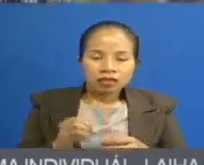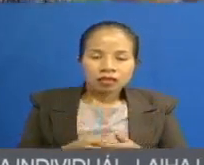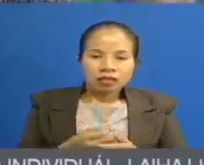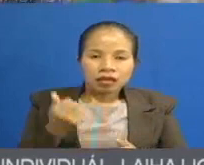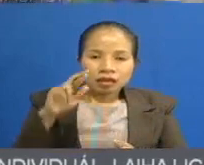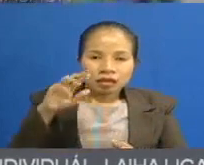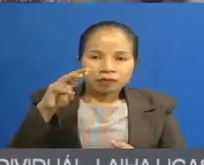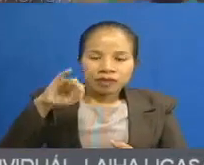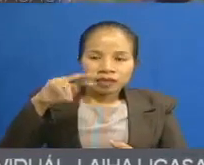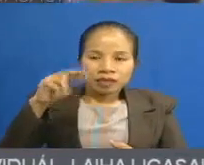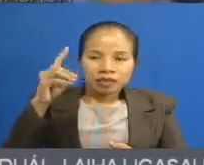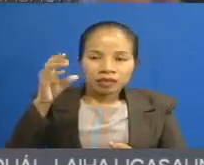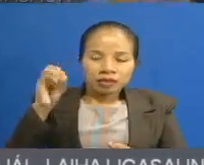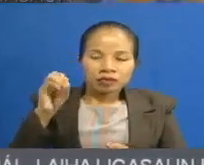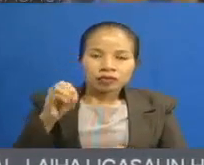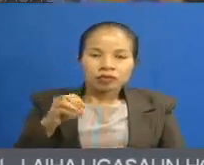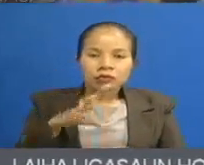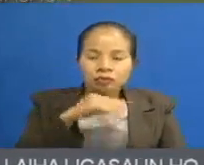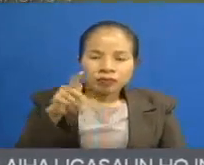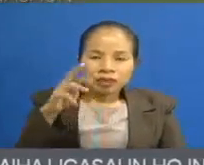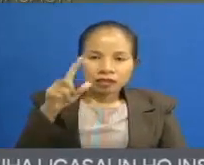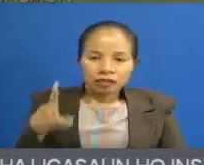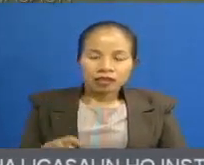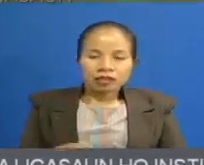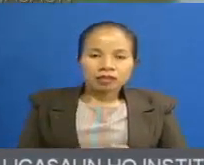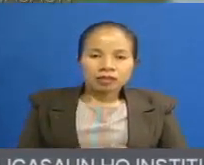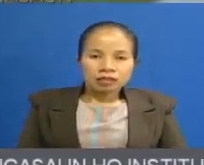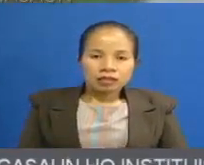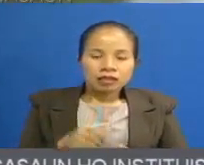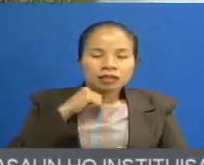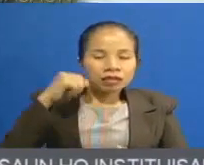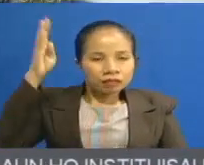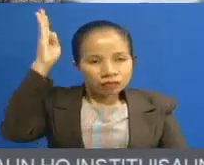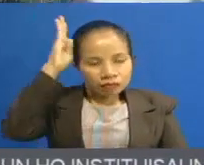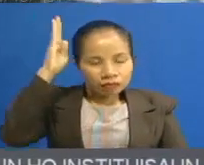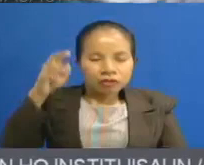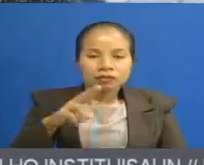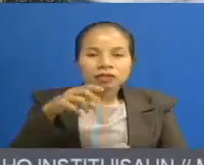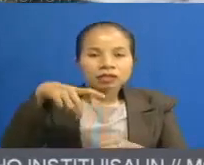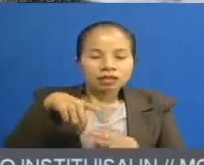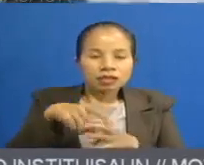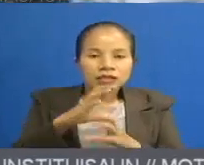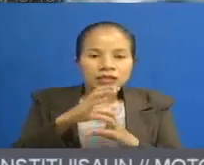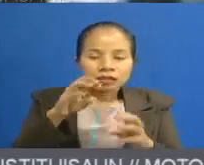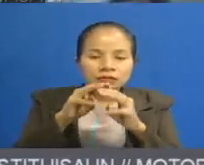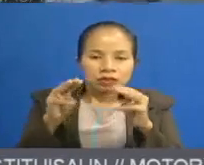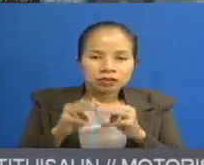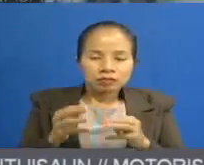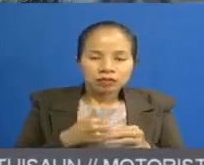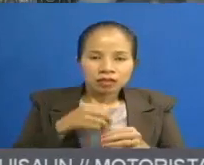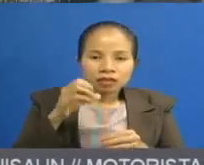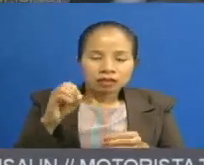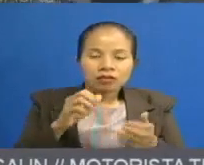no peniteli. Ihe manutasi sua eminência transporta ricas ho carreta peniteli municipio ainaru